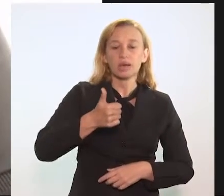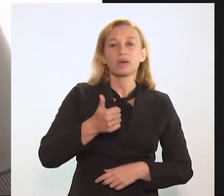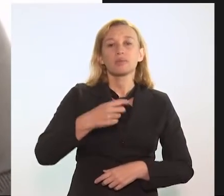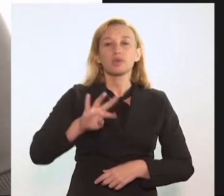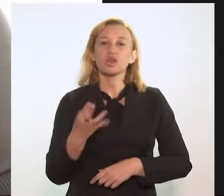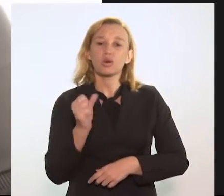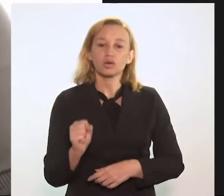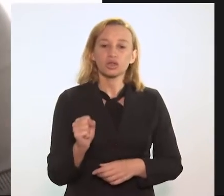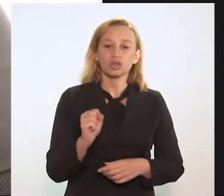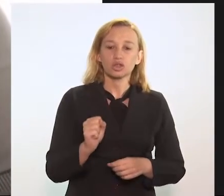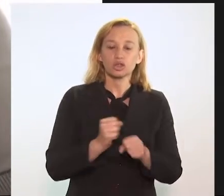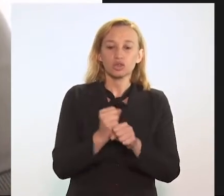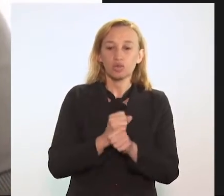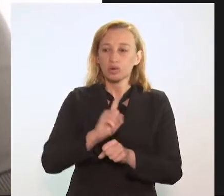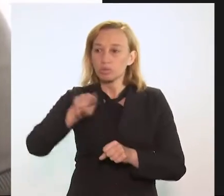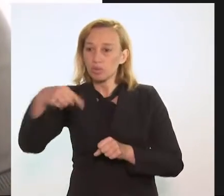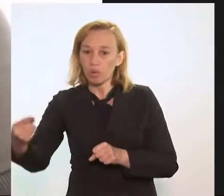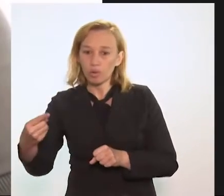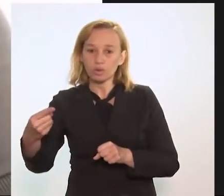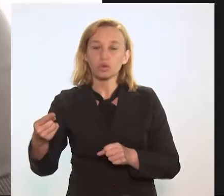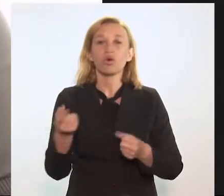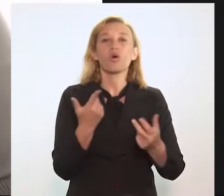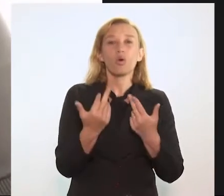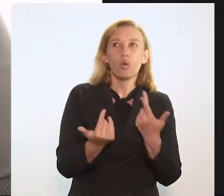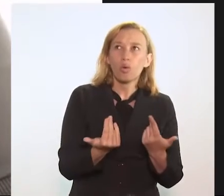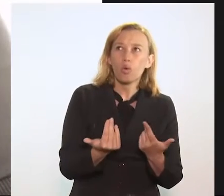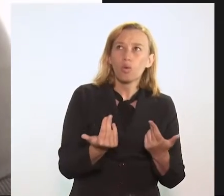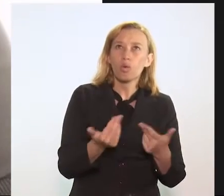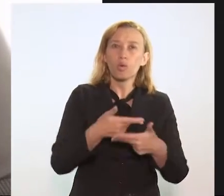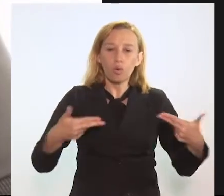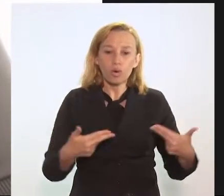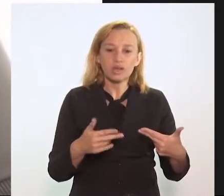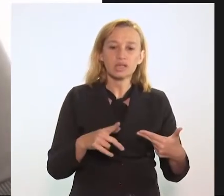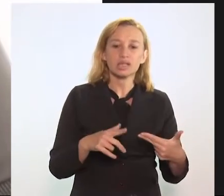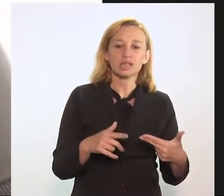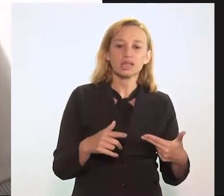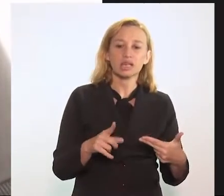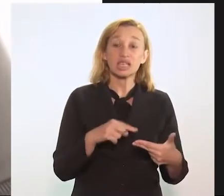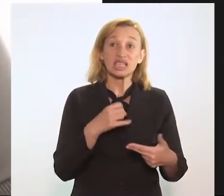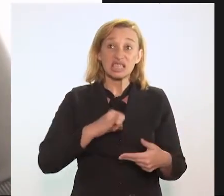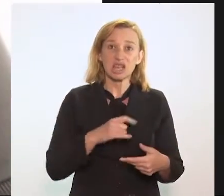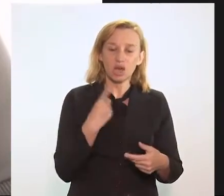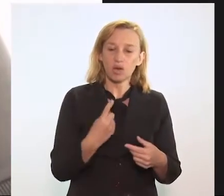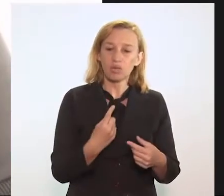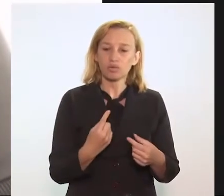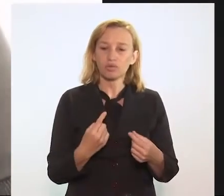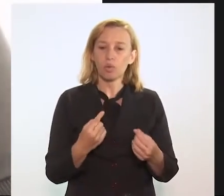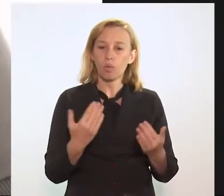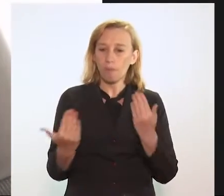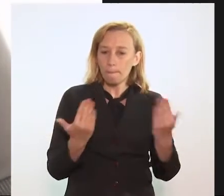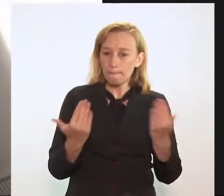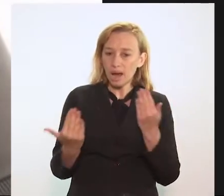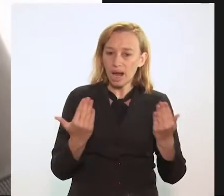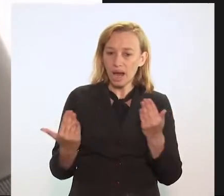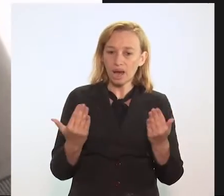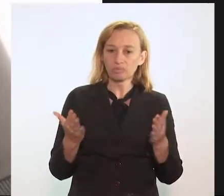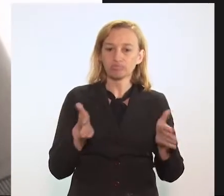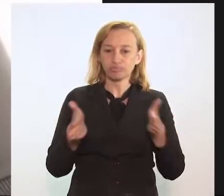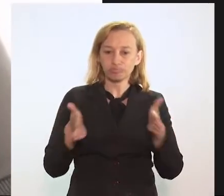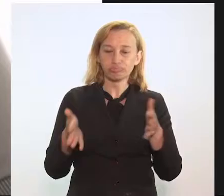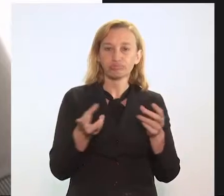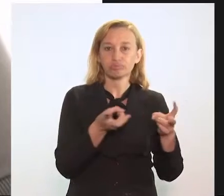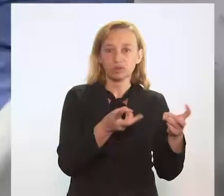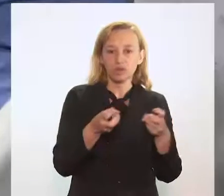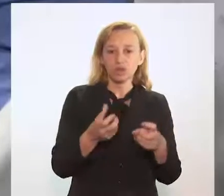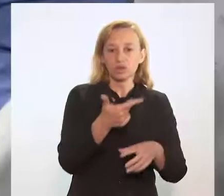bilhões, né, de um ano para o outro, coisa que a gente teve ali, se a gente for comparar esses anos que a gente fez